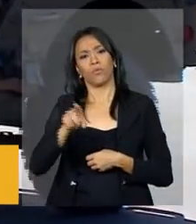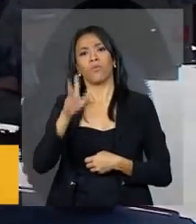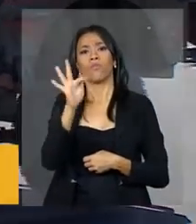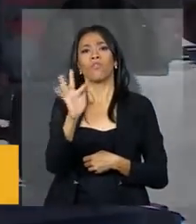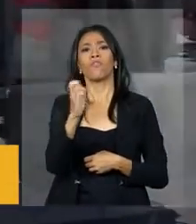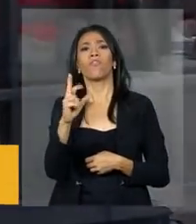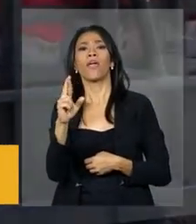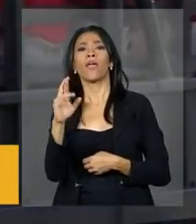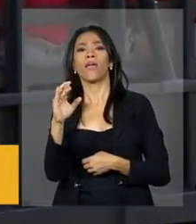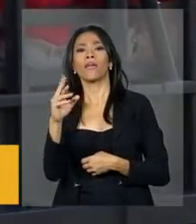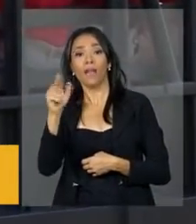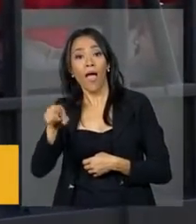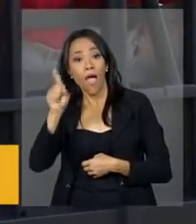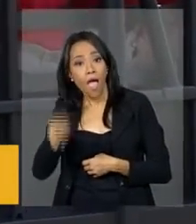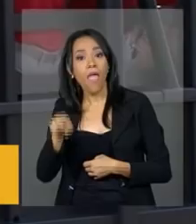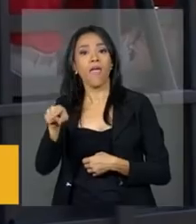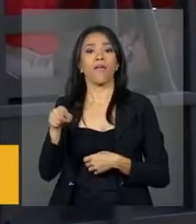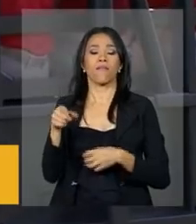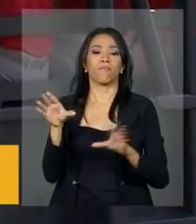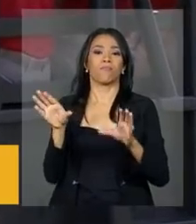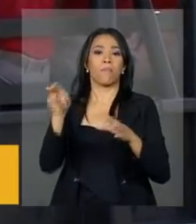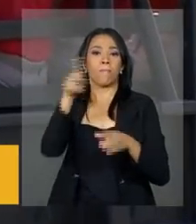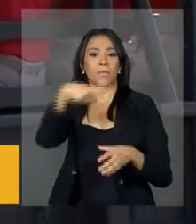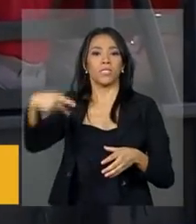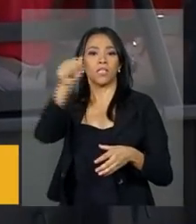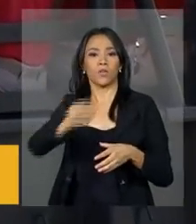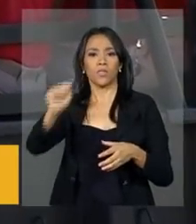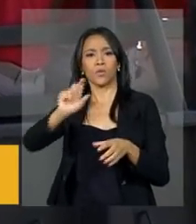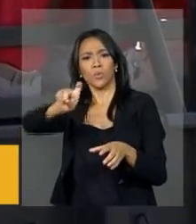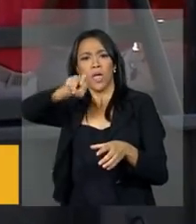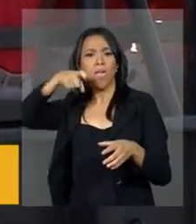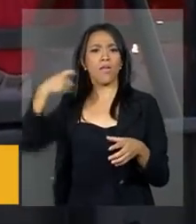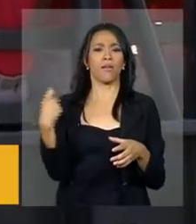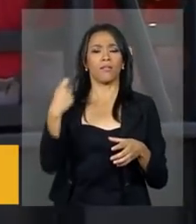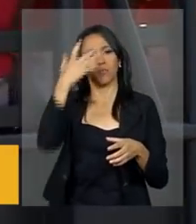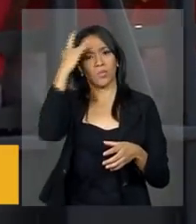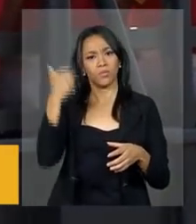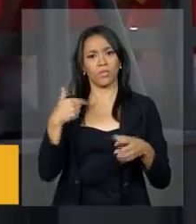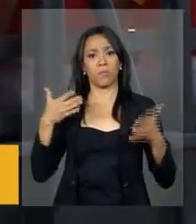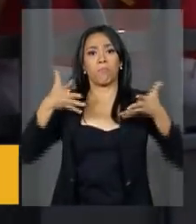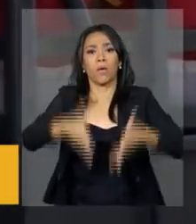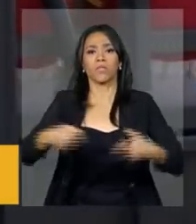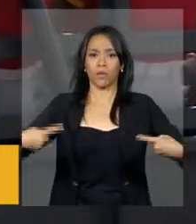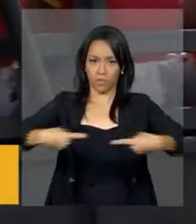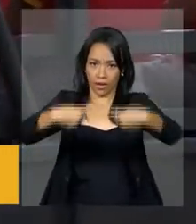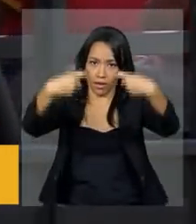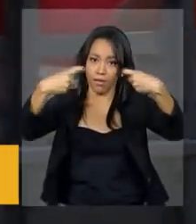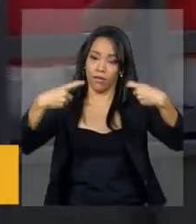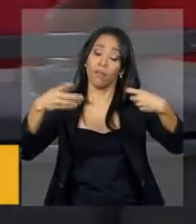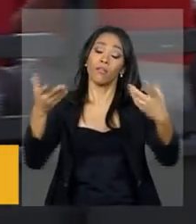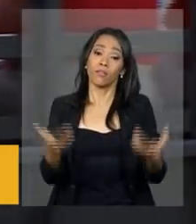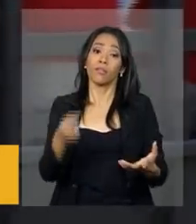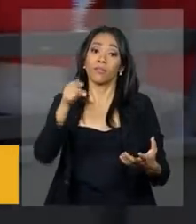presidente da Associação dos Ex-Combatentes. O Brasil participou com 25 mil homens.